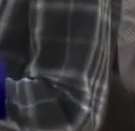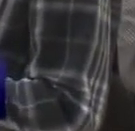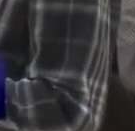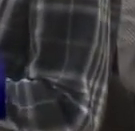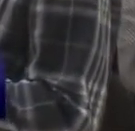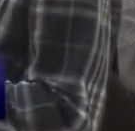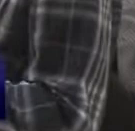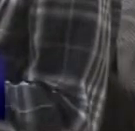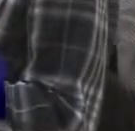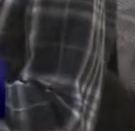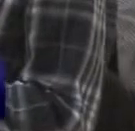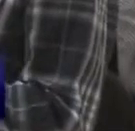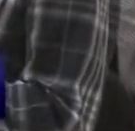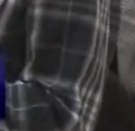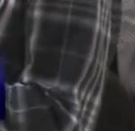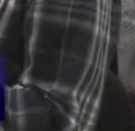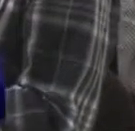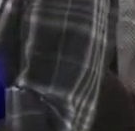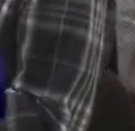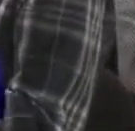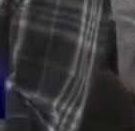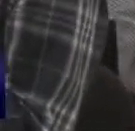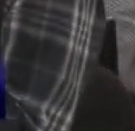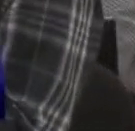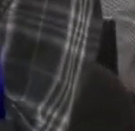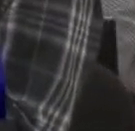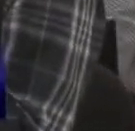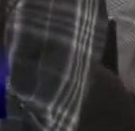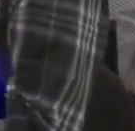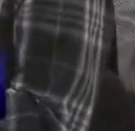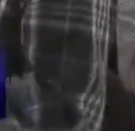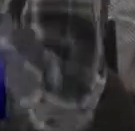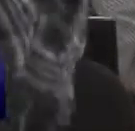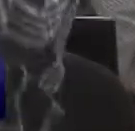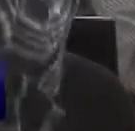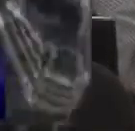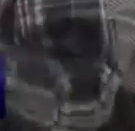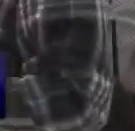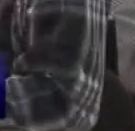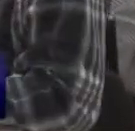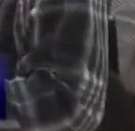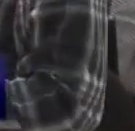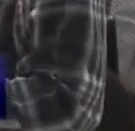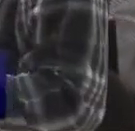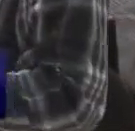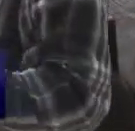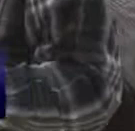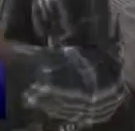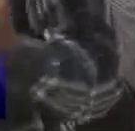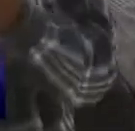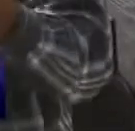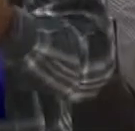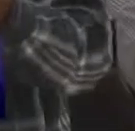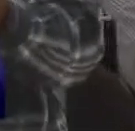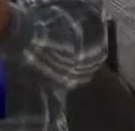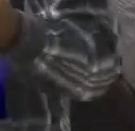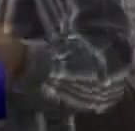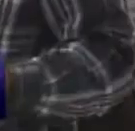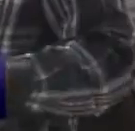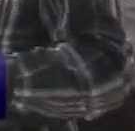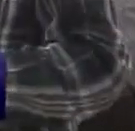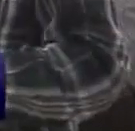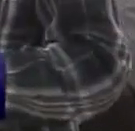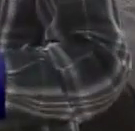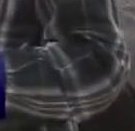centro comunitário do Parque Hipólito, do Degan, da Nova Conquista, precisava levar o pessoal mais